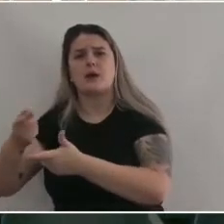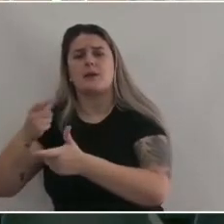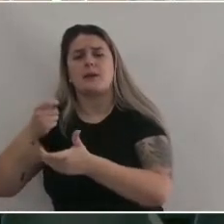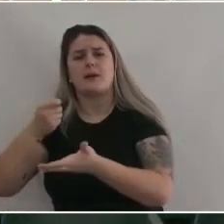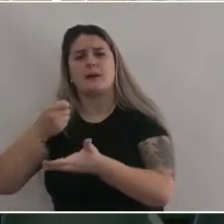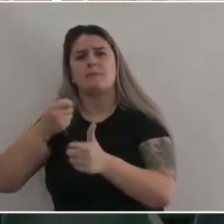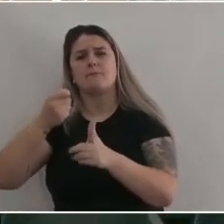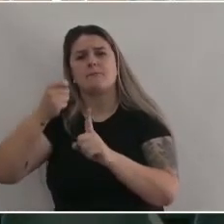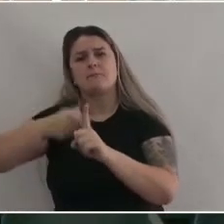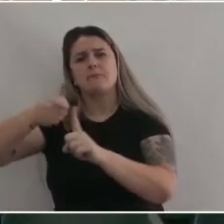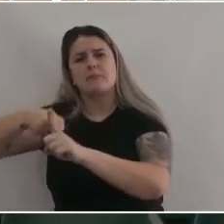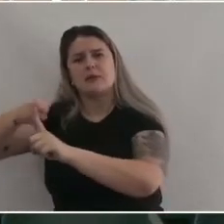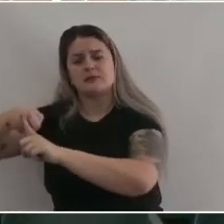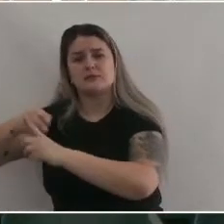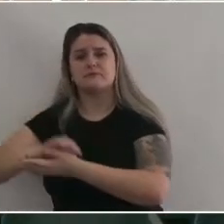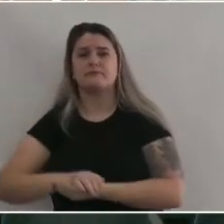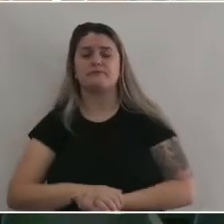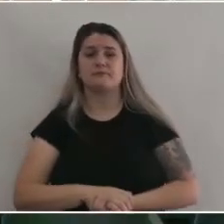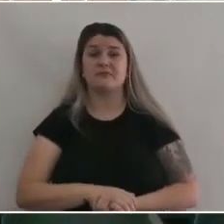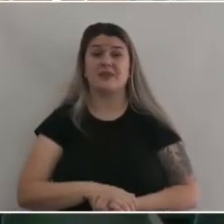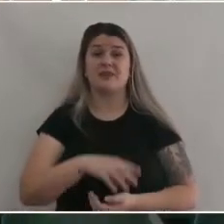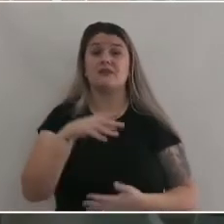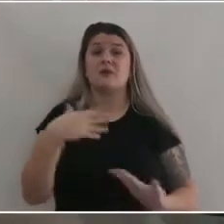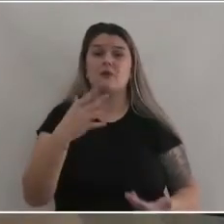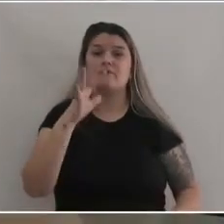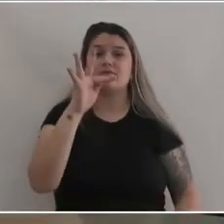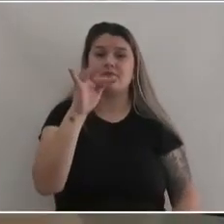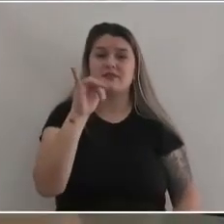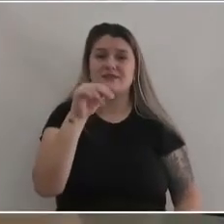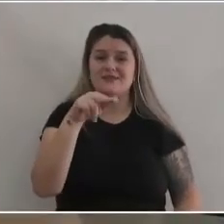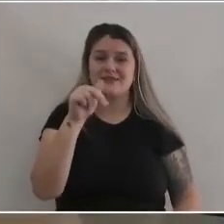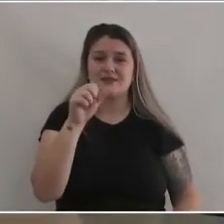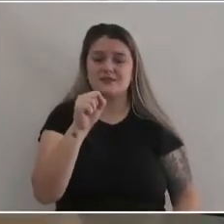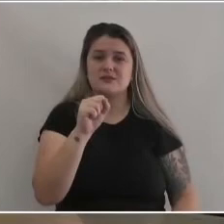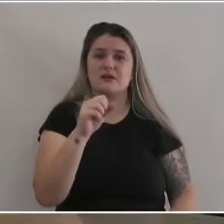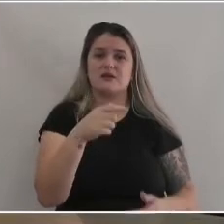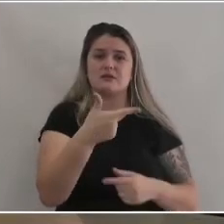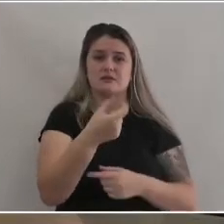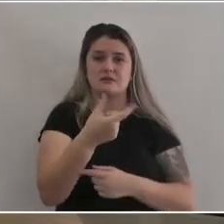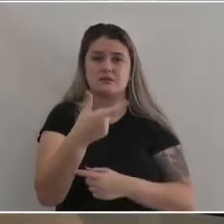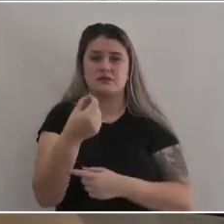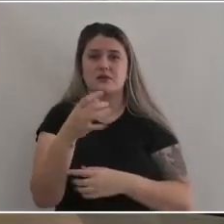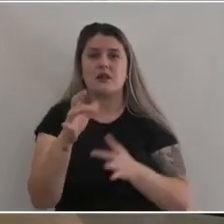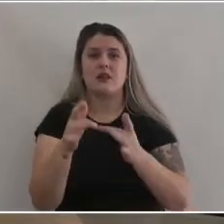possível. Do Finisa, em 2020 foi liberado R$